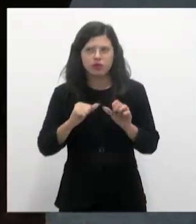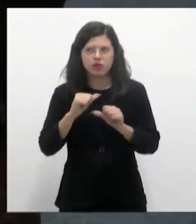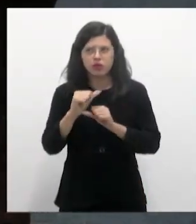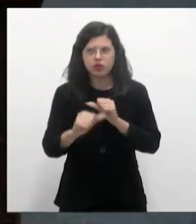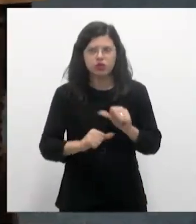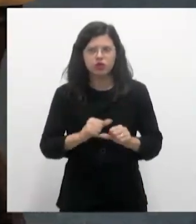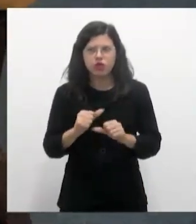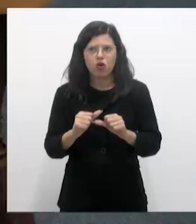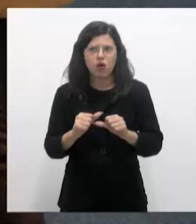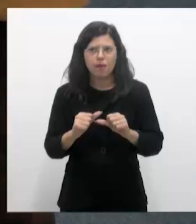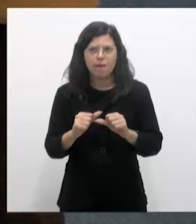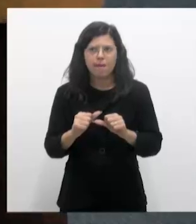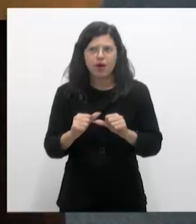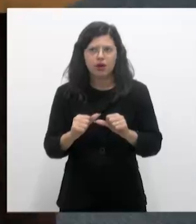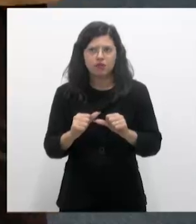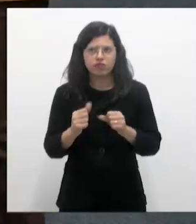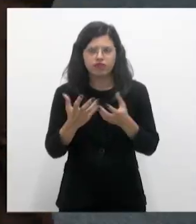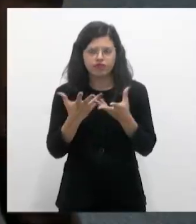em pó